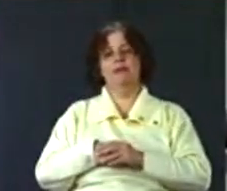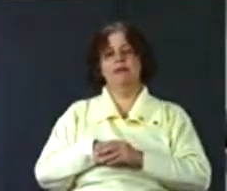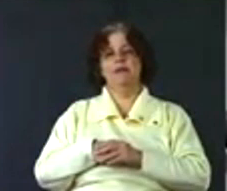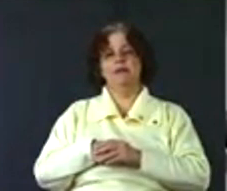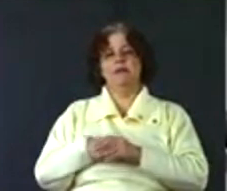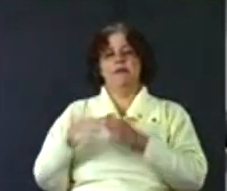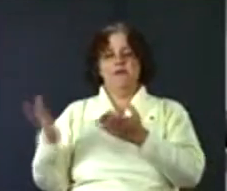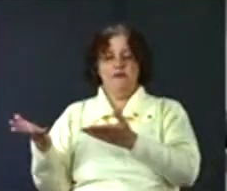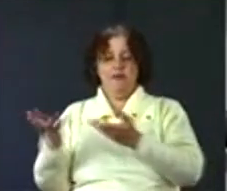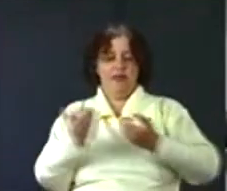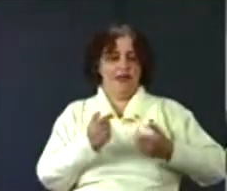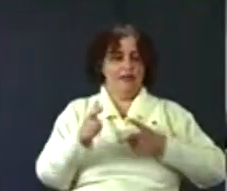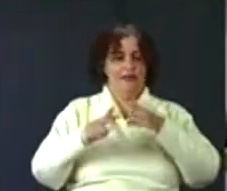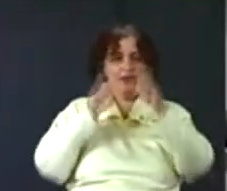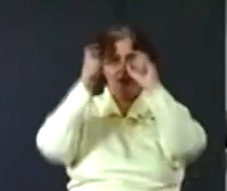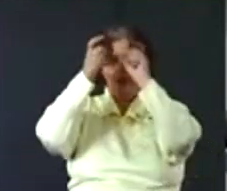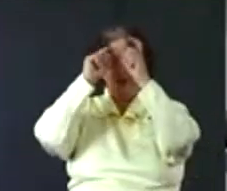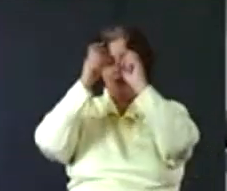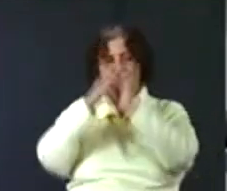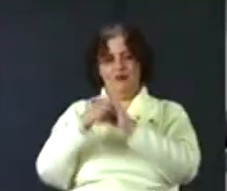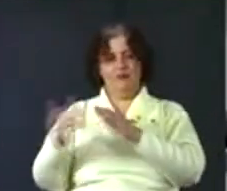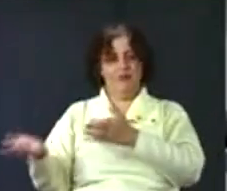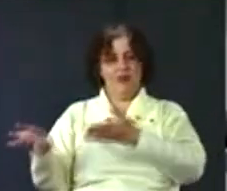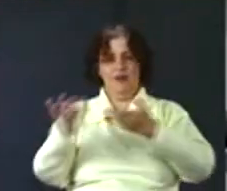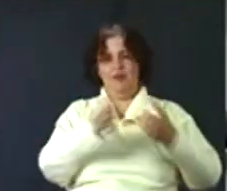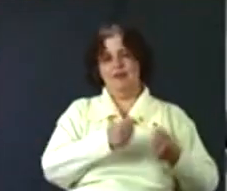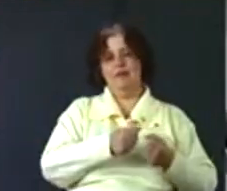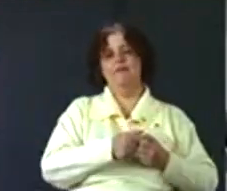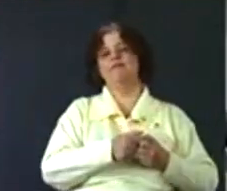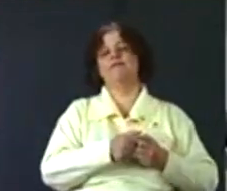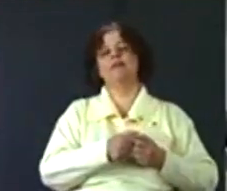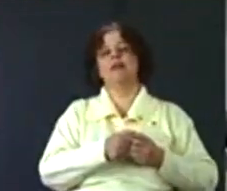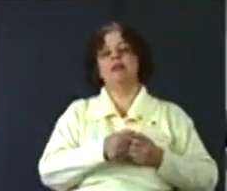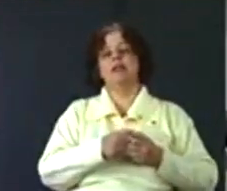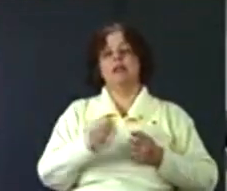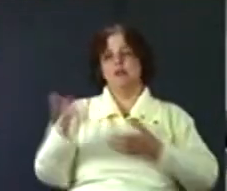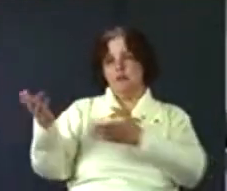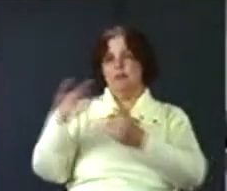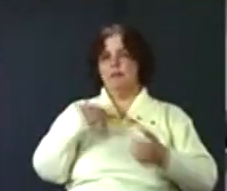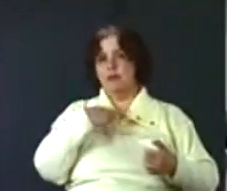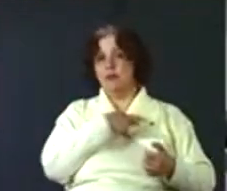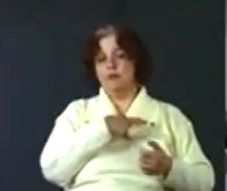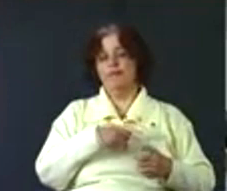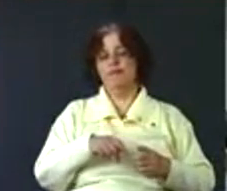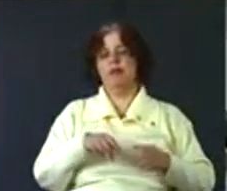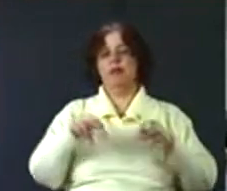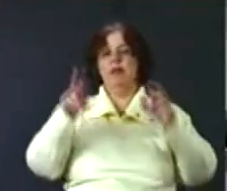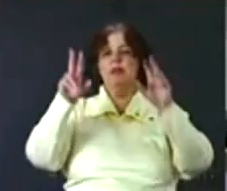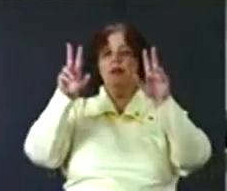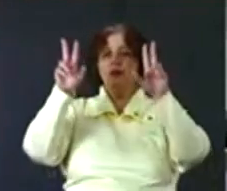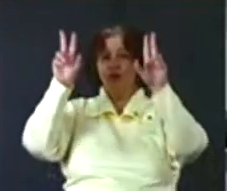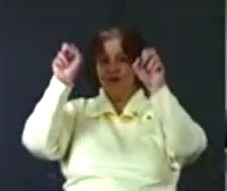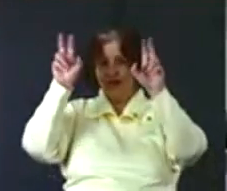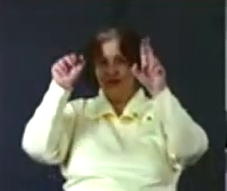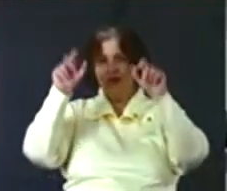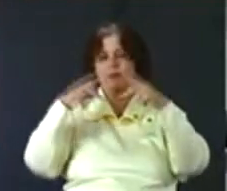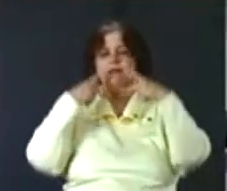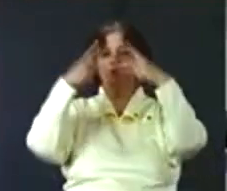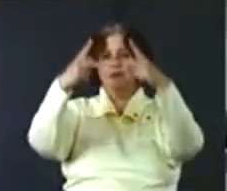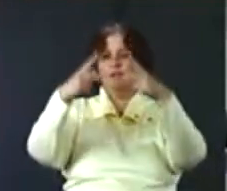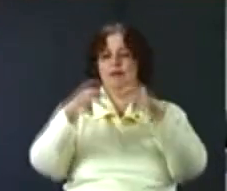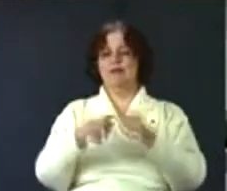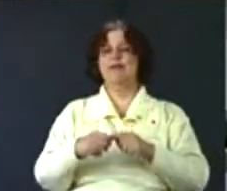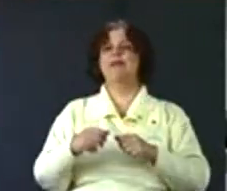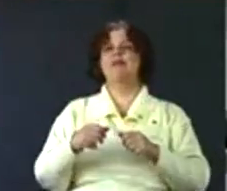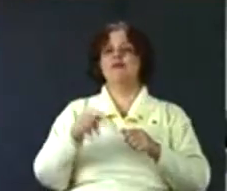para eles, chamada Por Cristo, Prontos a Sofrer. E me lembro, eu estava aqui com os nossos adolescentes, ouvindo a exposição do